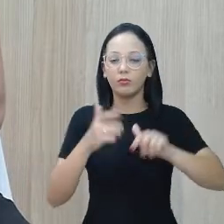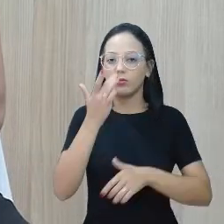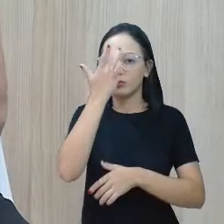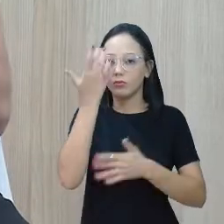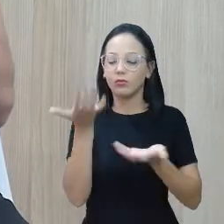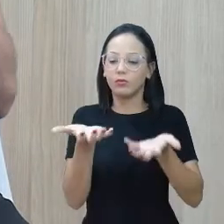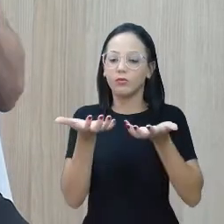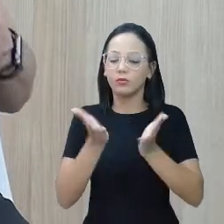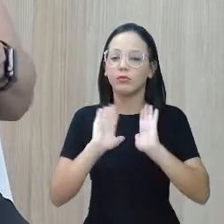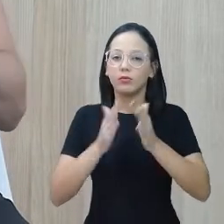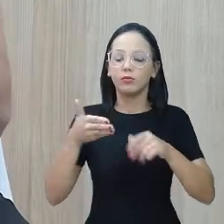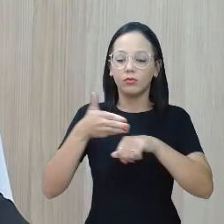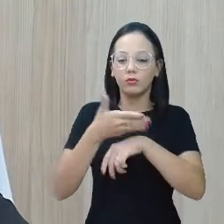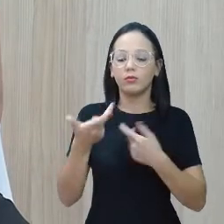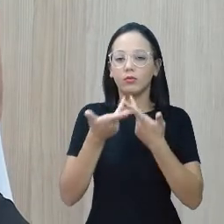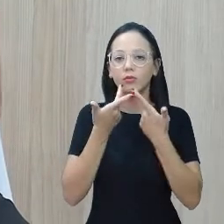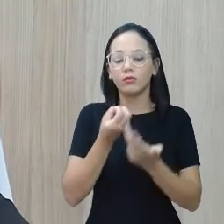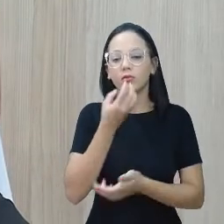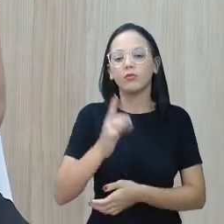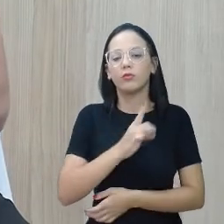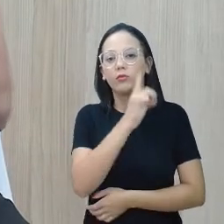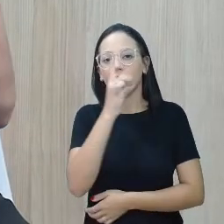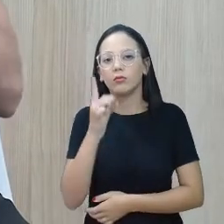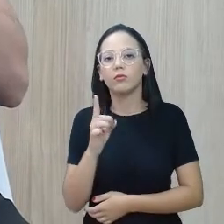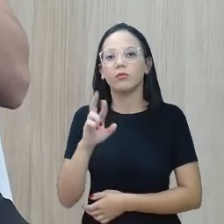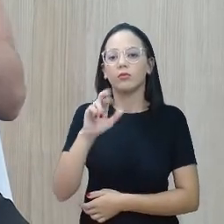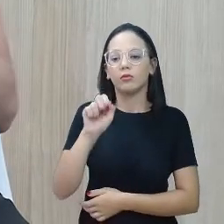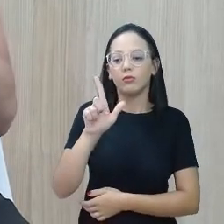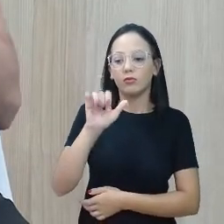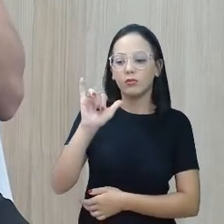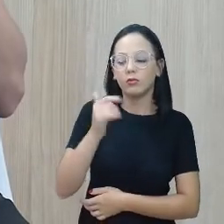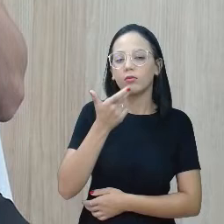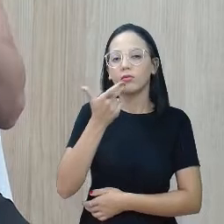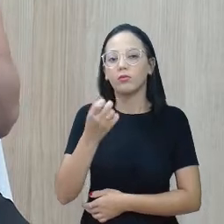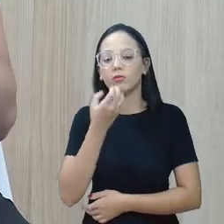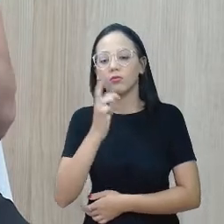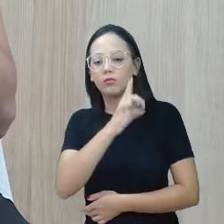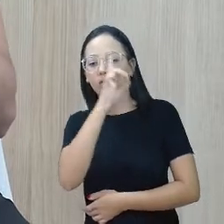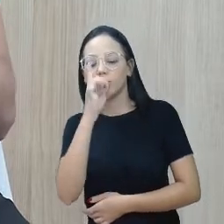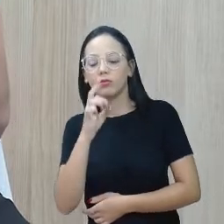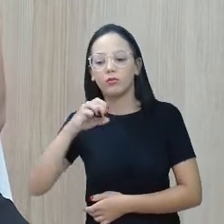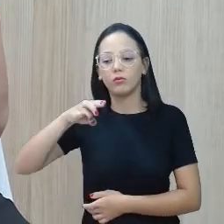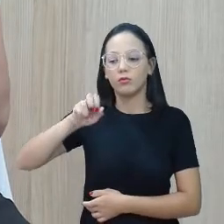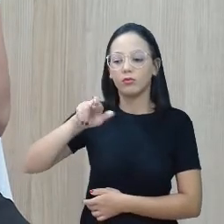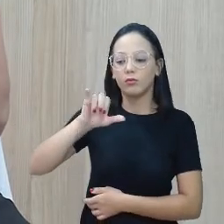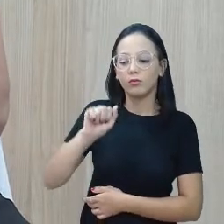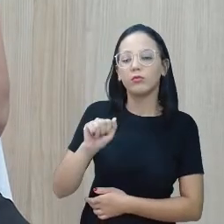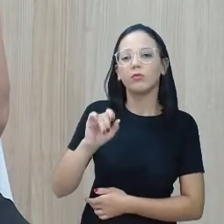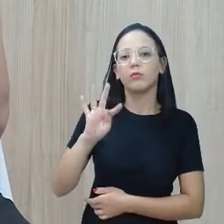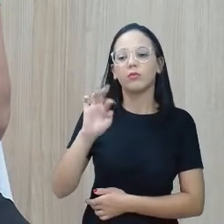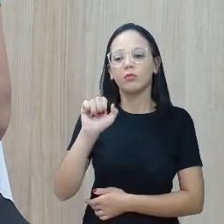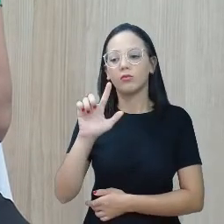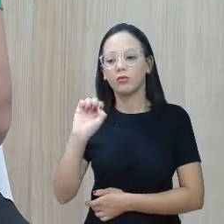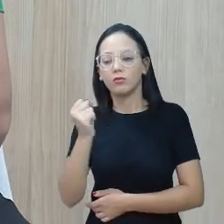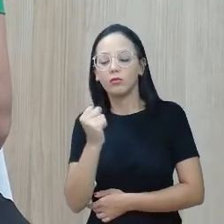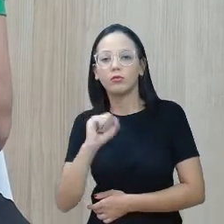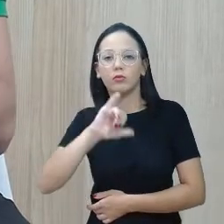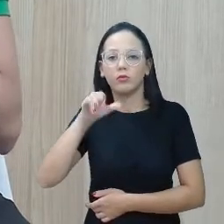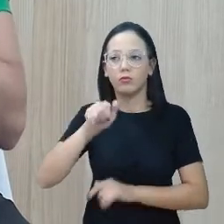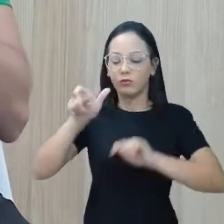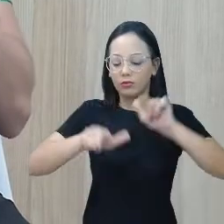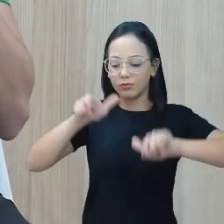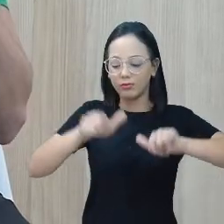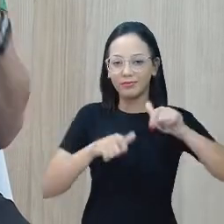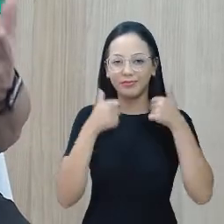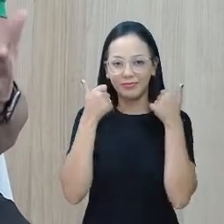aqui logadas, nos dando bom dia, né? O Halley deu bom dia pra gente, a Maria, o Thales, o João, tá bom?